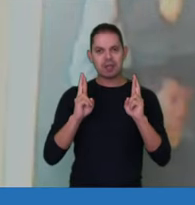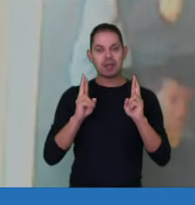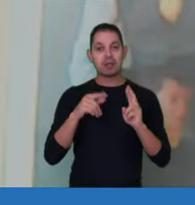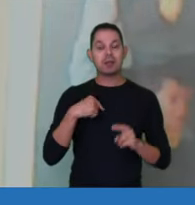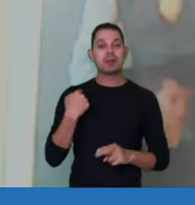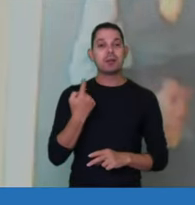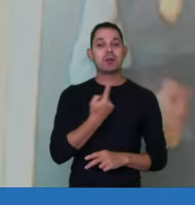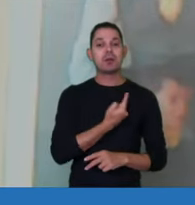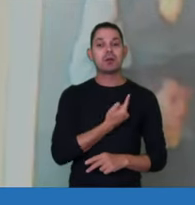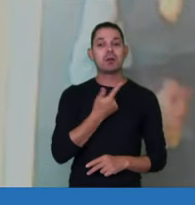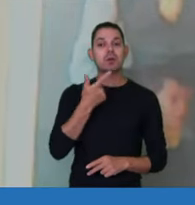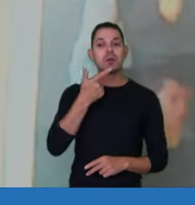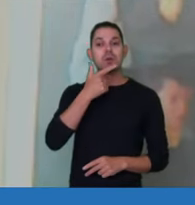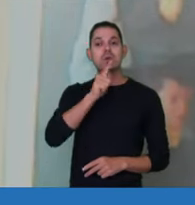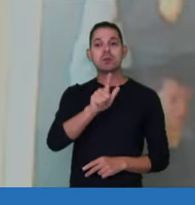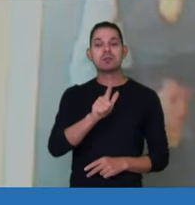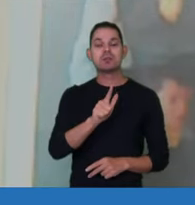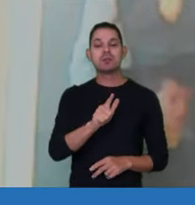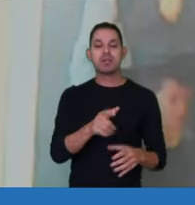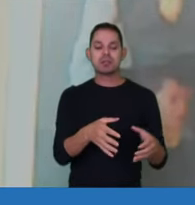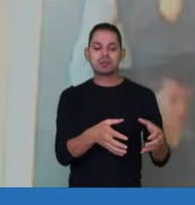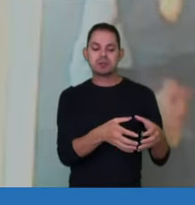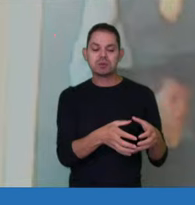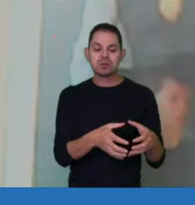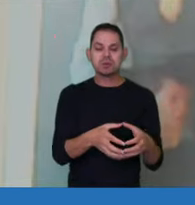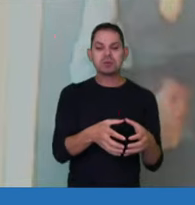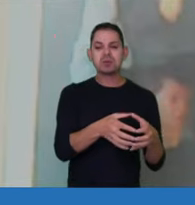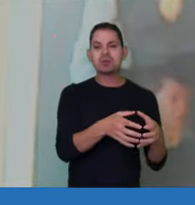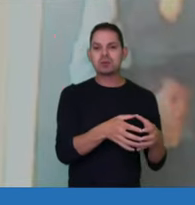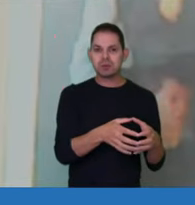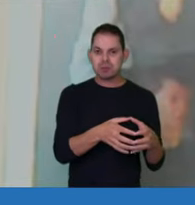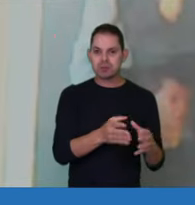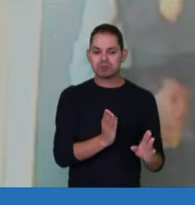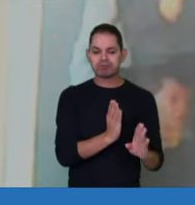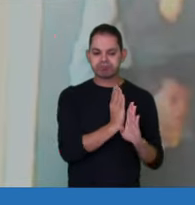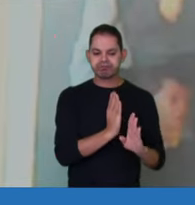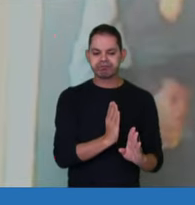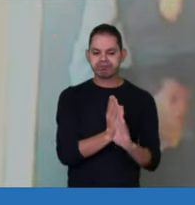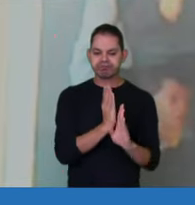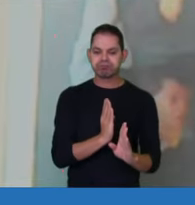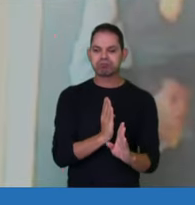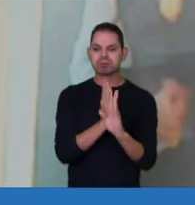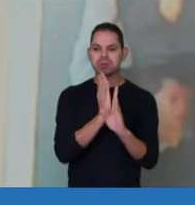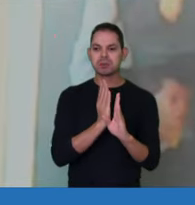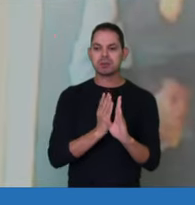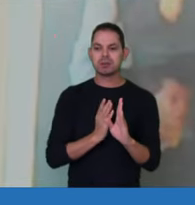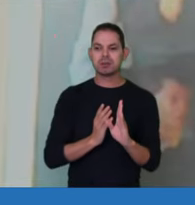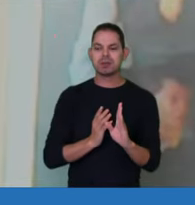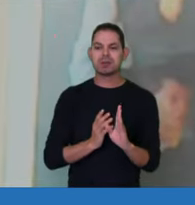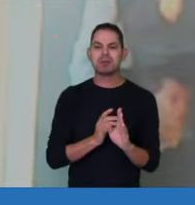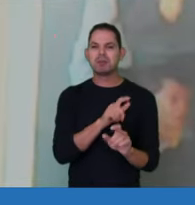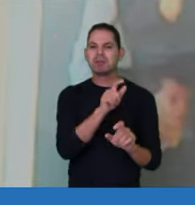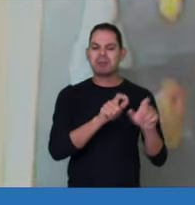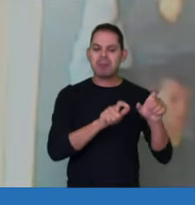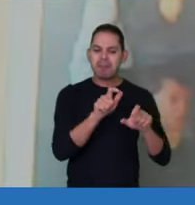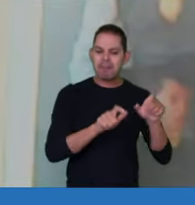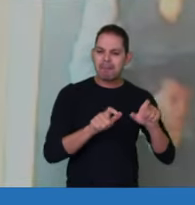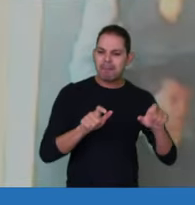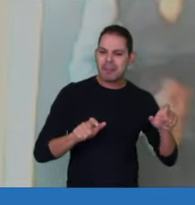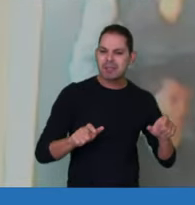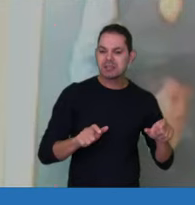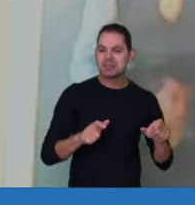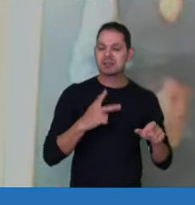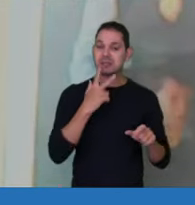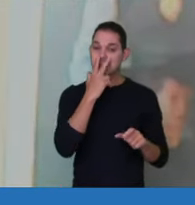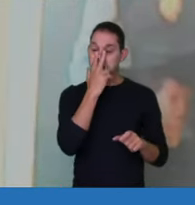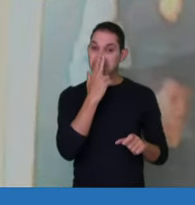consiga desmantelar essas situações que pessoas assim apareçam cada vez